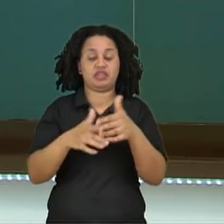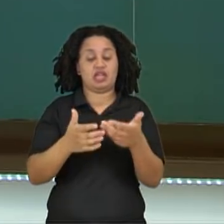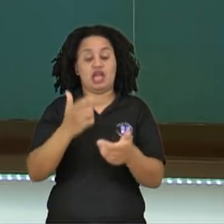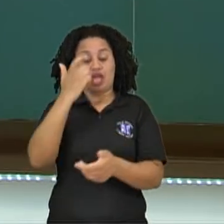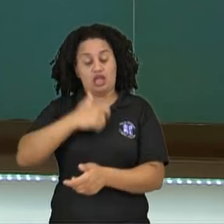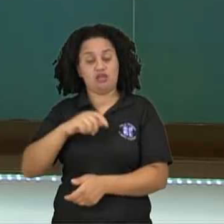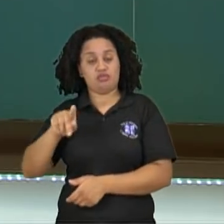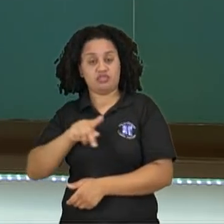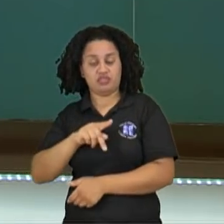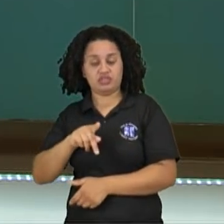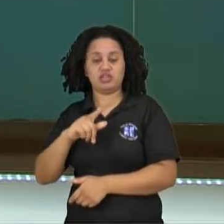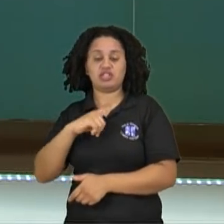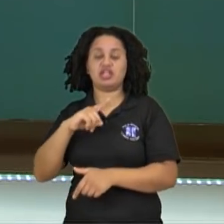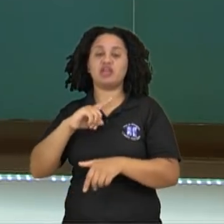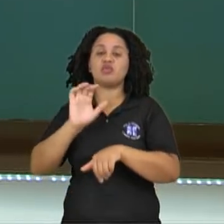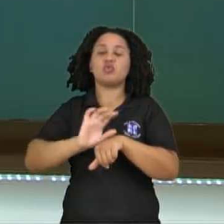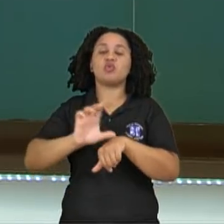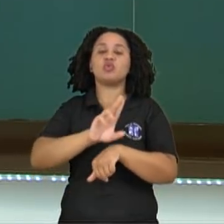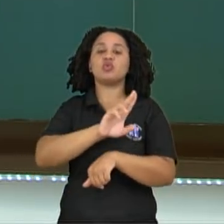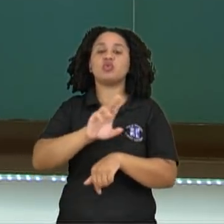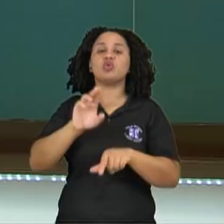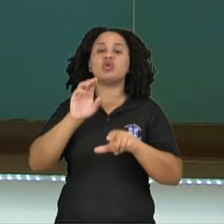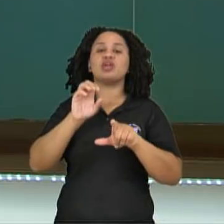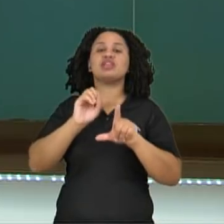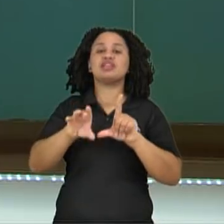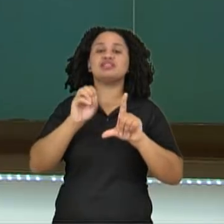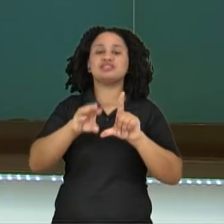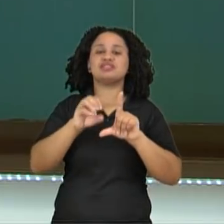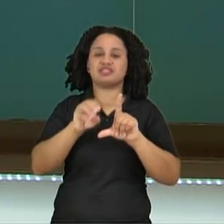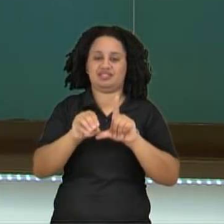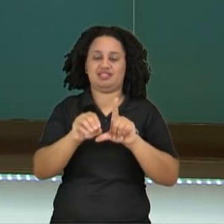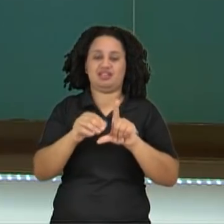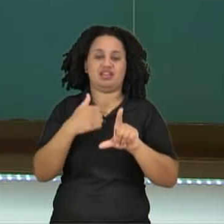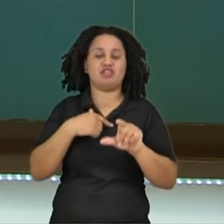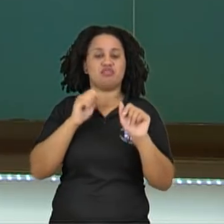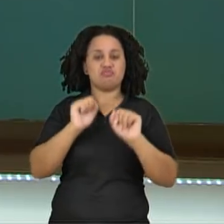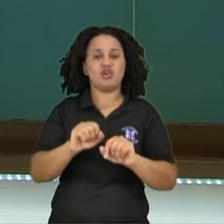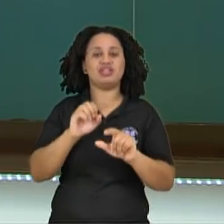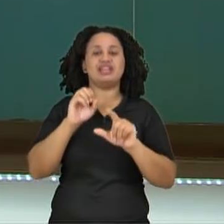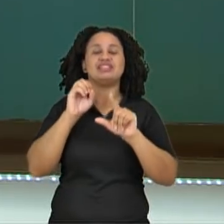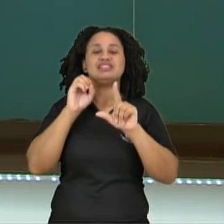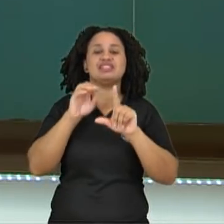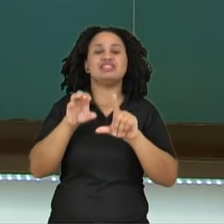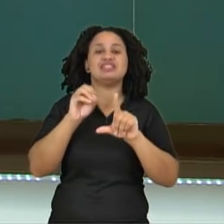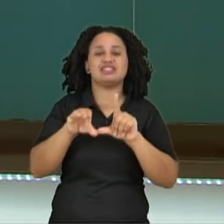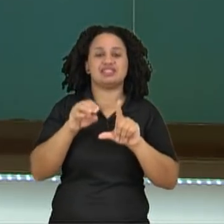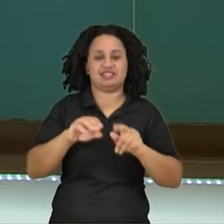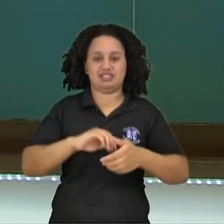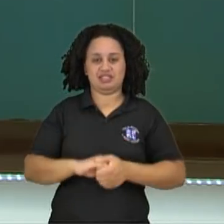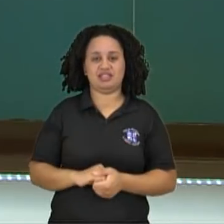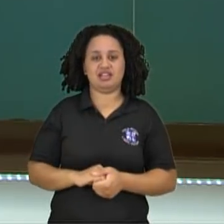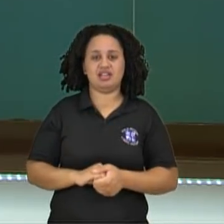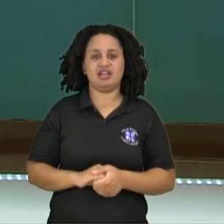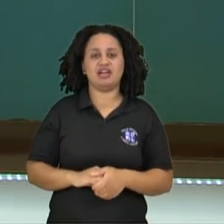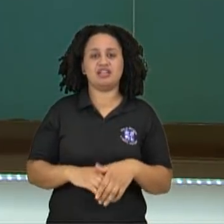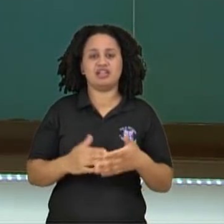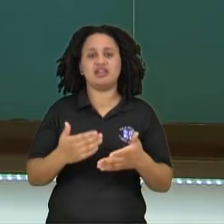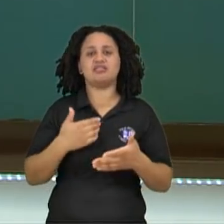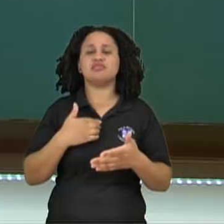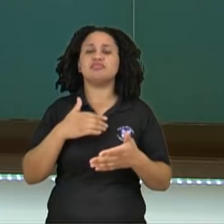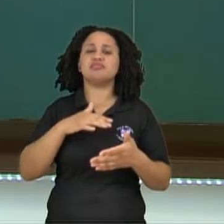tem um curso chamado licenciatura, para que eu pudesse lecionar e ensinar em sala de aula com